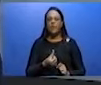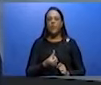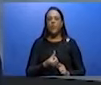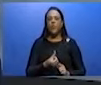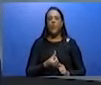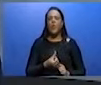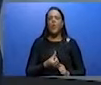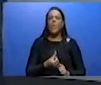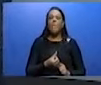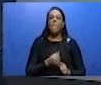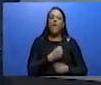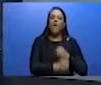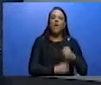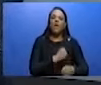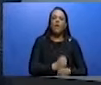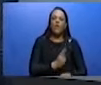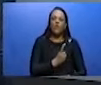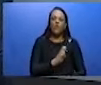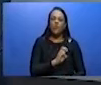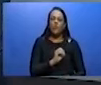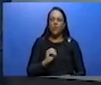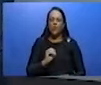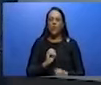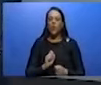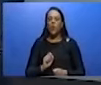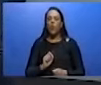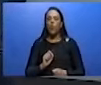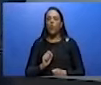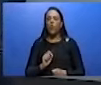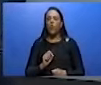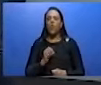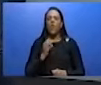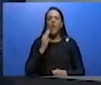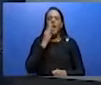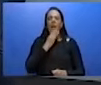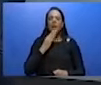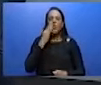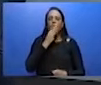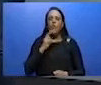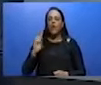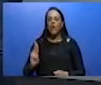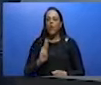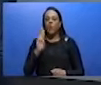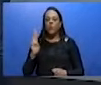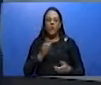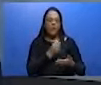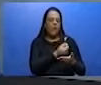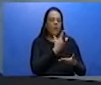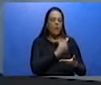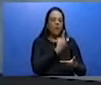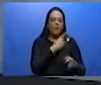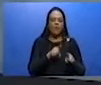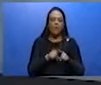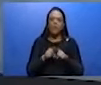anos 1500, utilizava-se o açúcar como remédio e também para adoçar alimentos. Por isso,